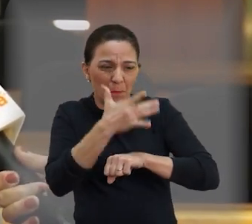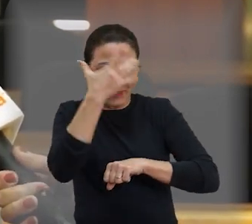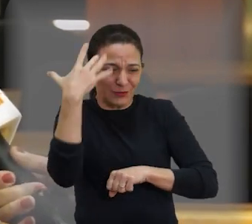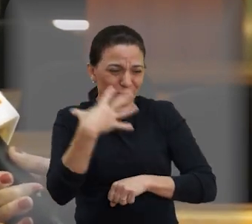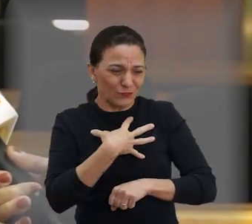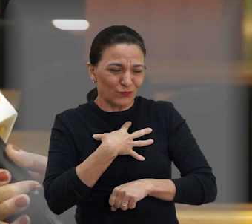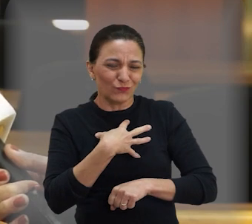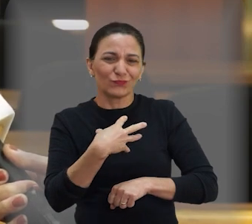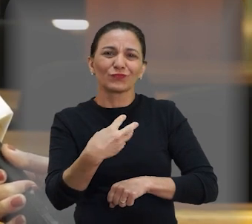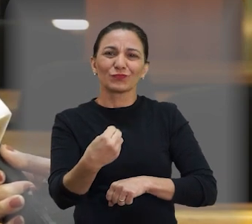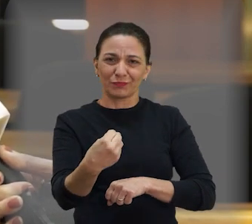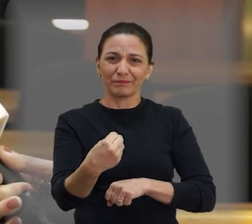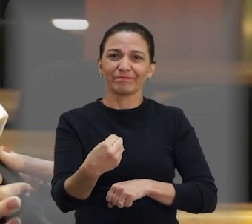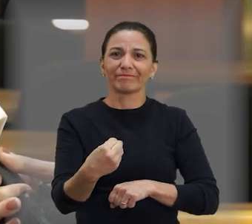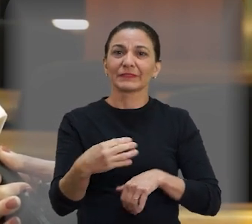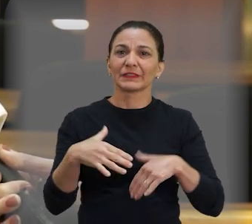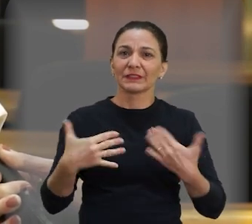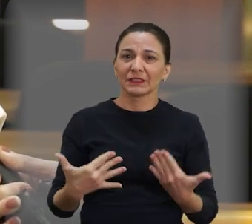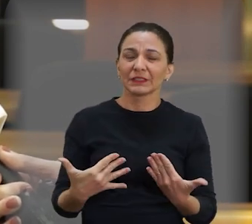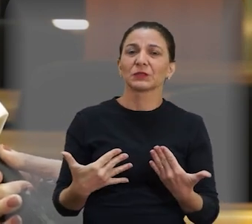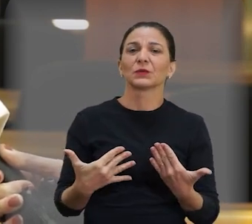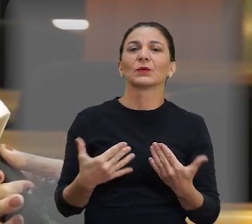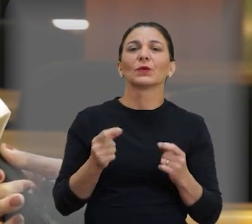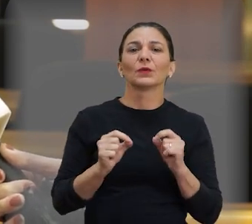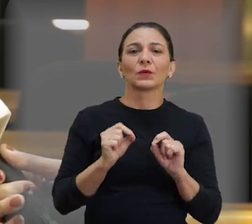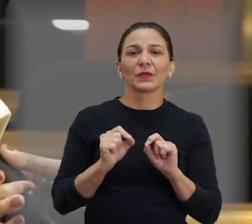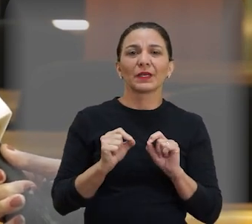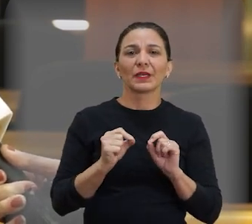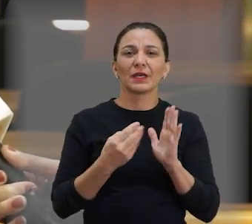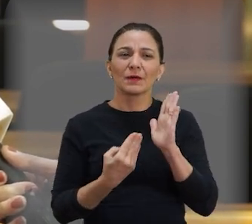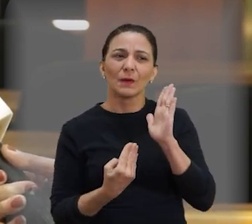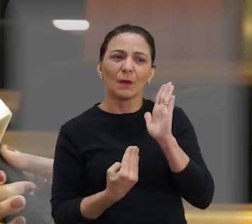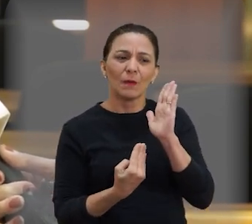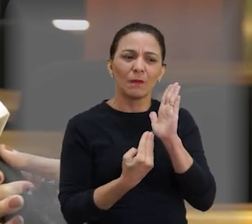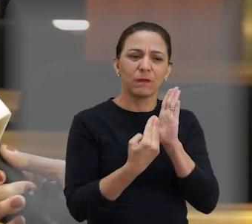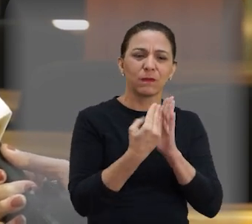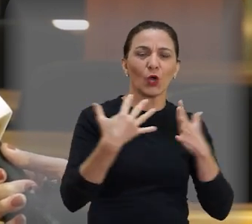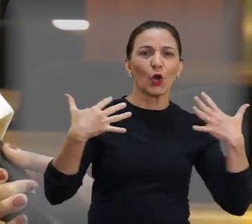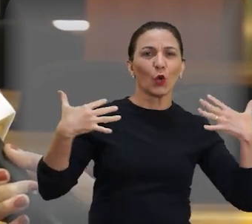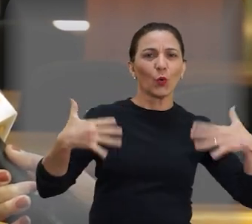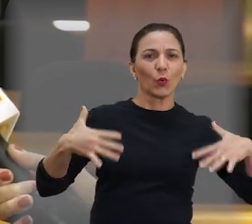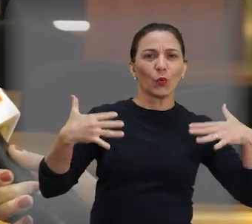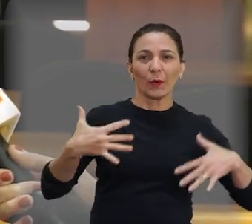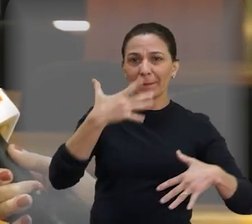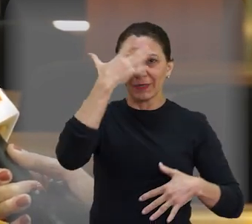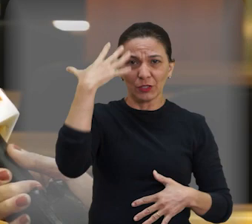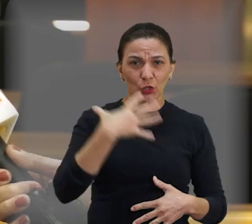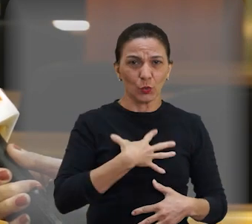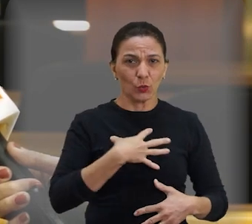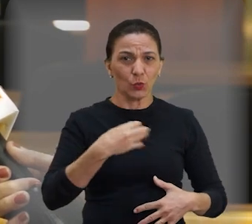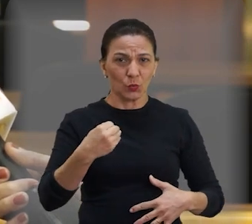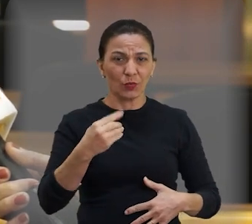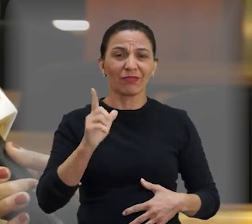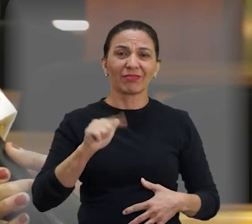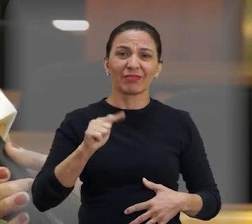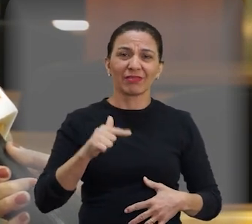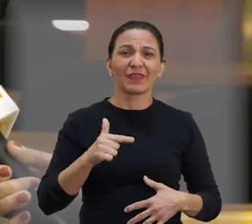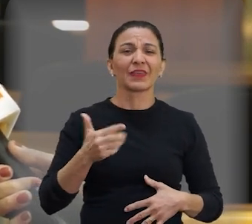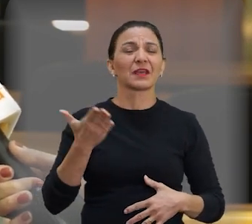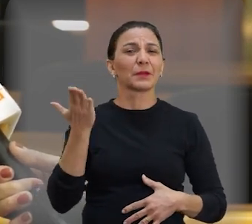filmados e isso deixou muito claro né além dos índices alarmantes de suicídio que tem aumentado